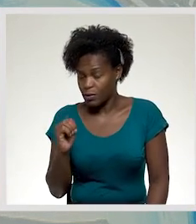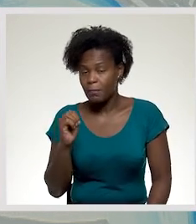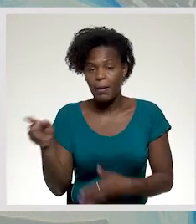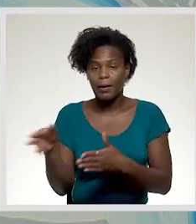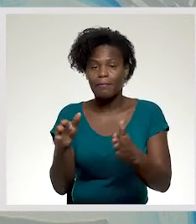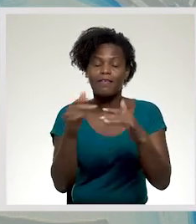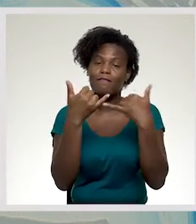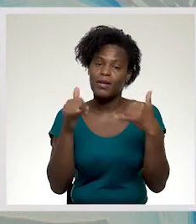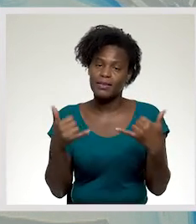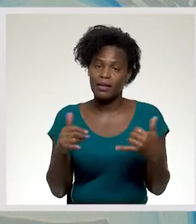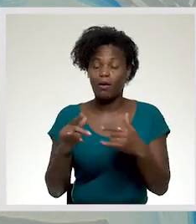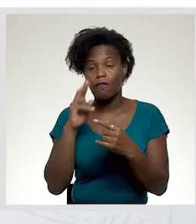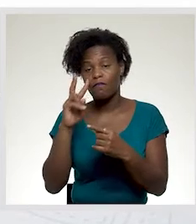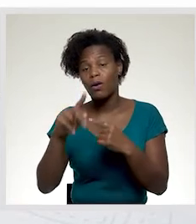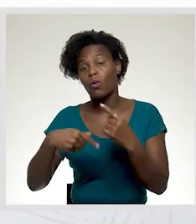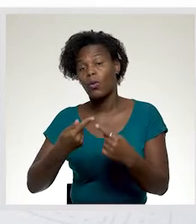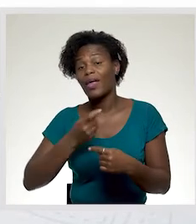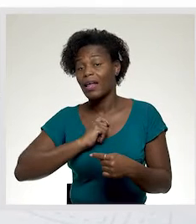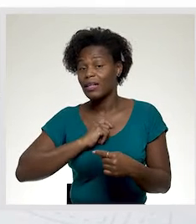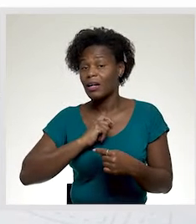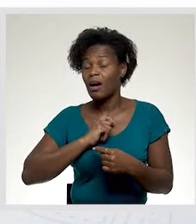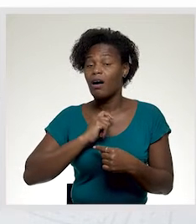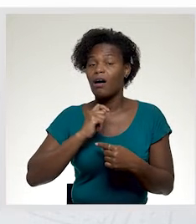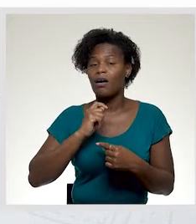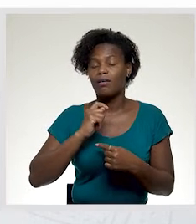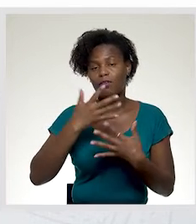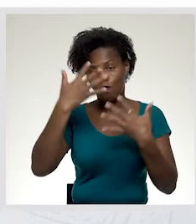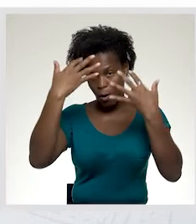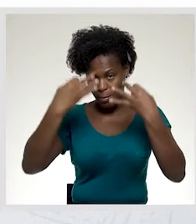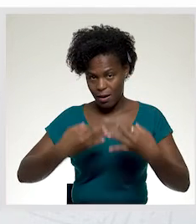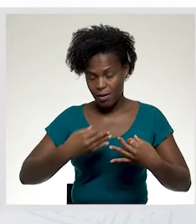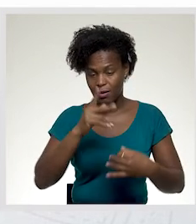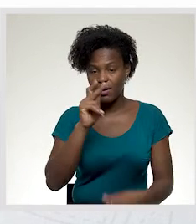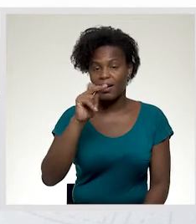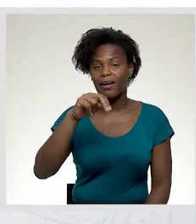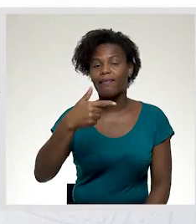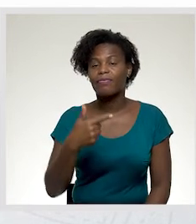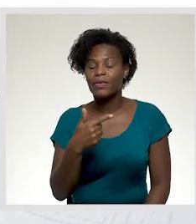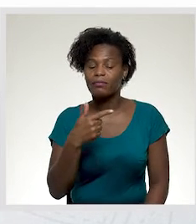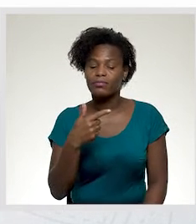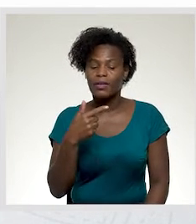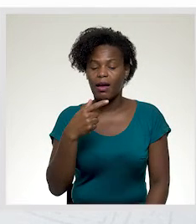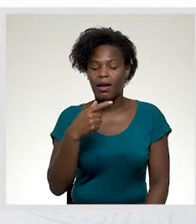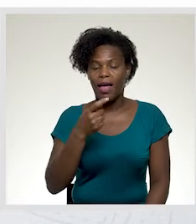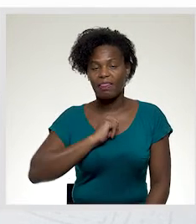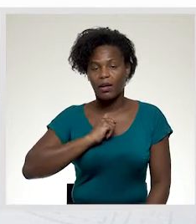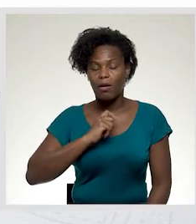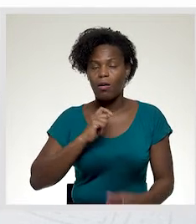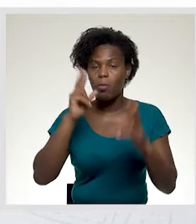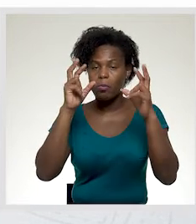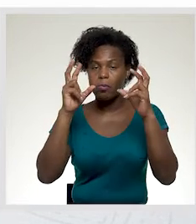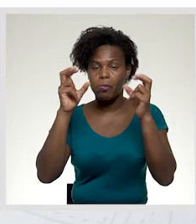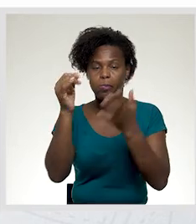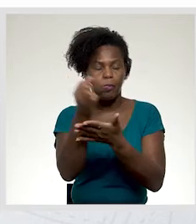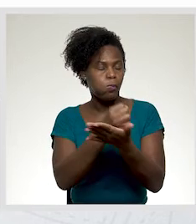ética formal. A ética formal de Kant. É uma ética vazia de conteúdo, pois